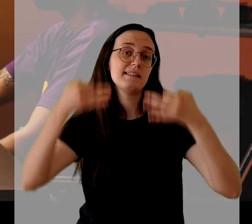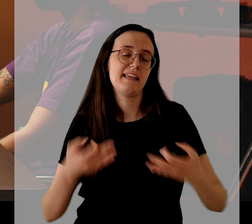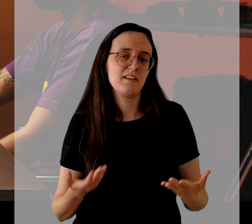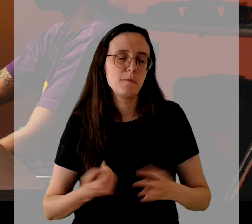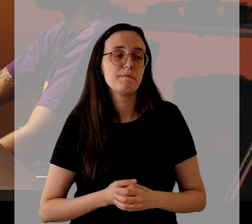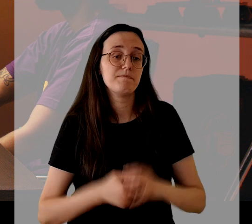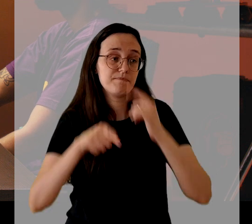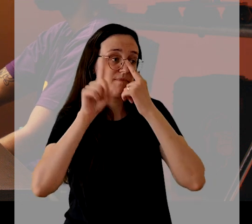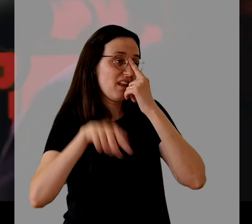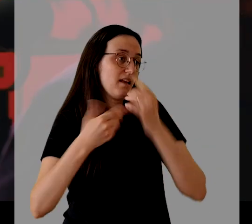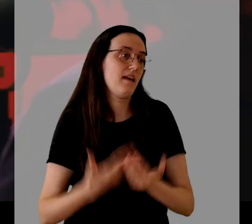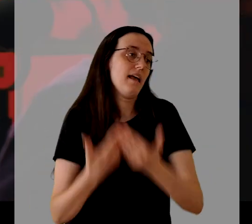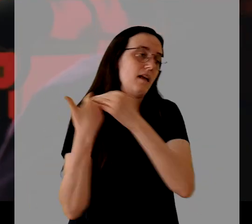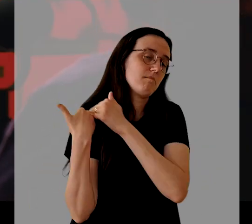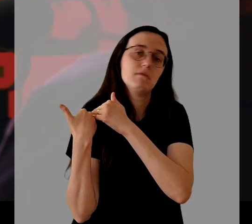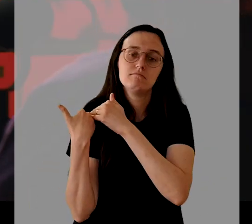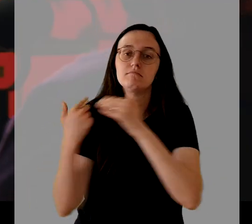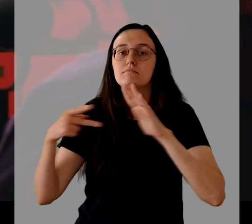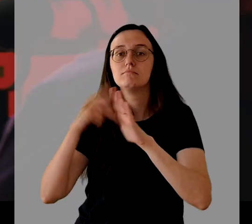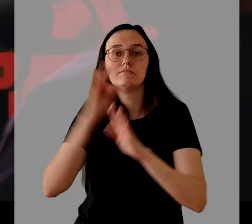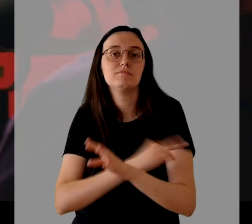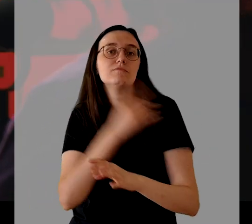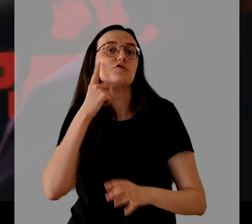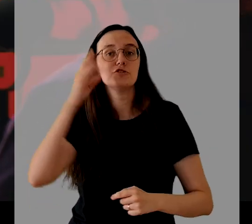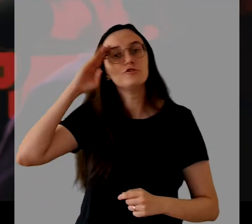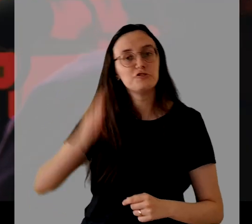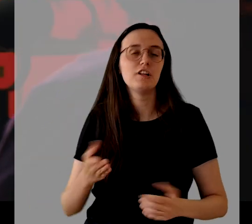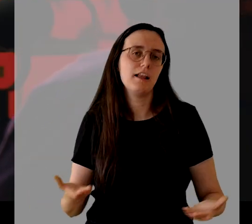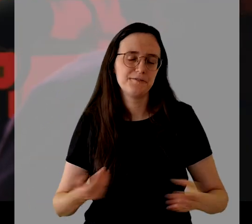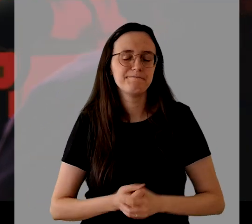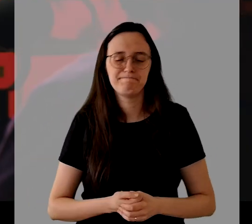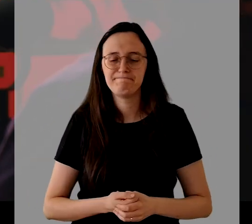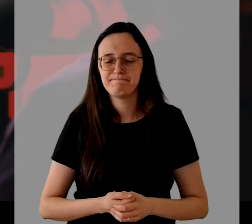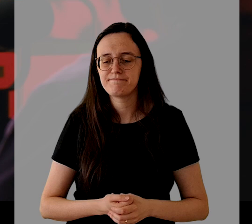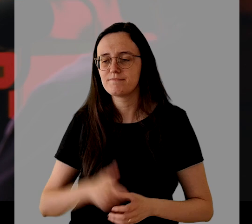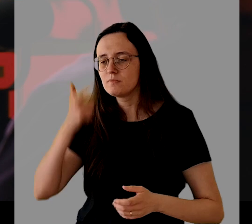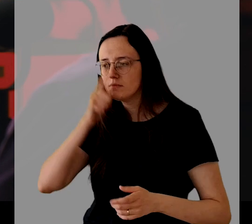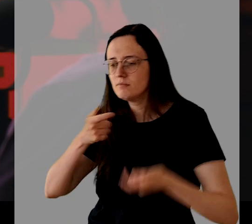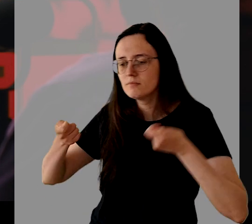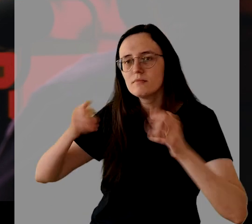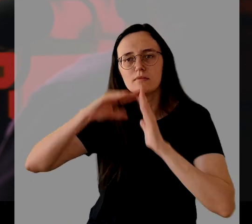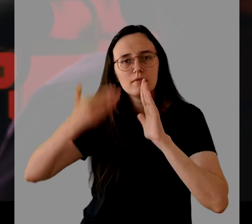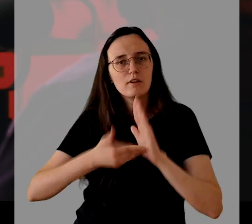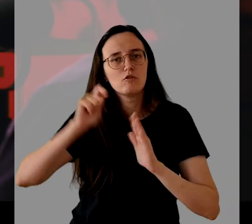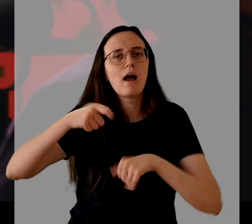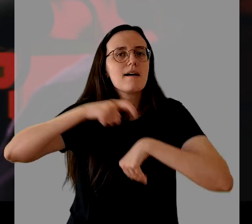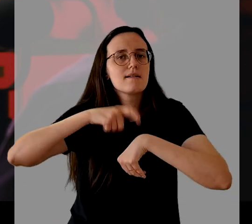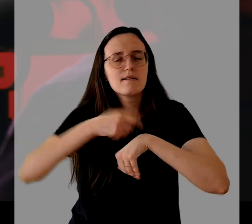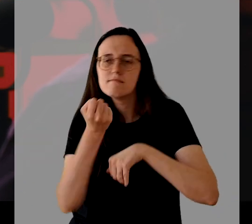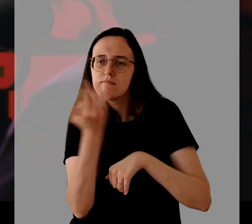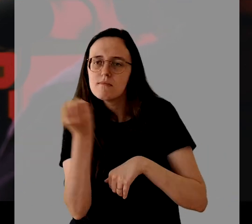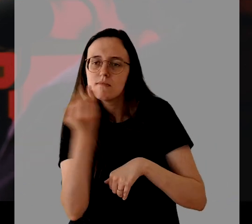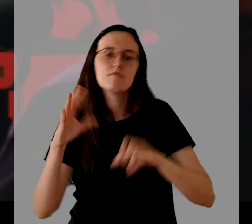ali. Então, isso é uma responsabilidade do técnico de som direto, né? De fazer esse ingeste do